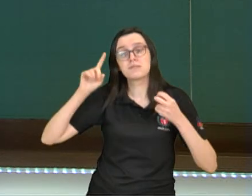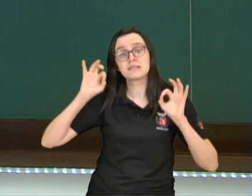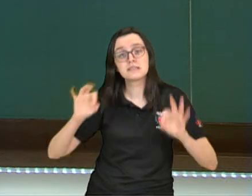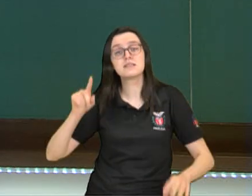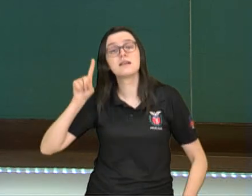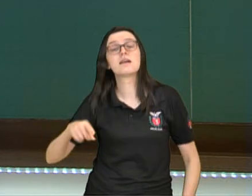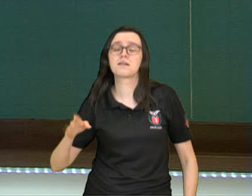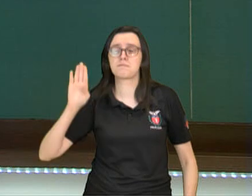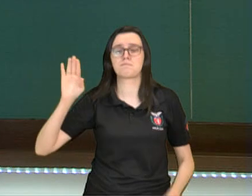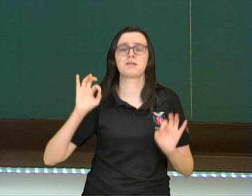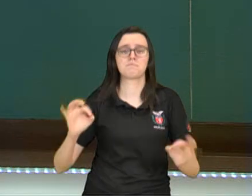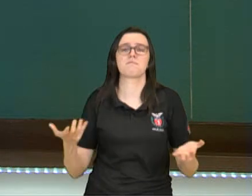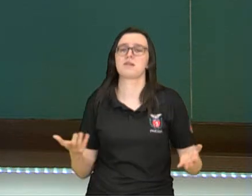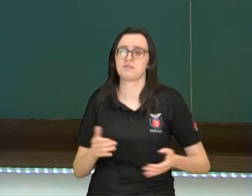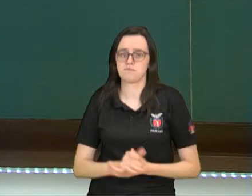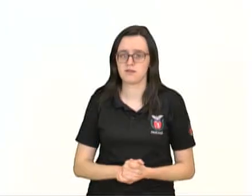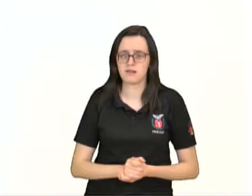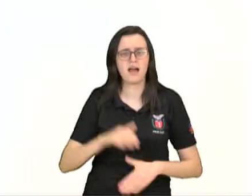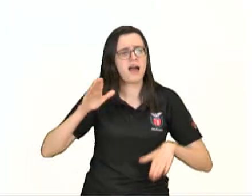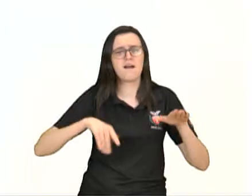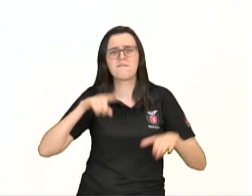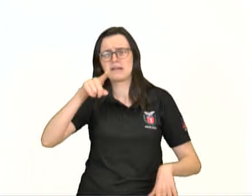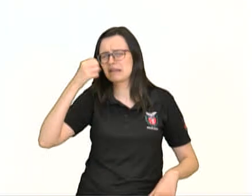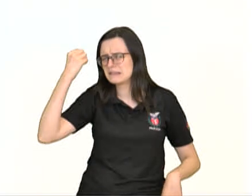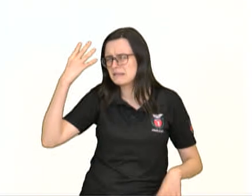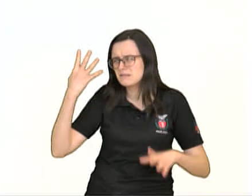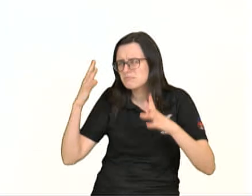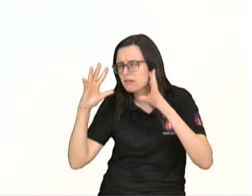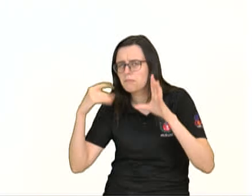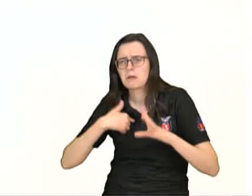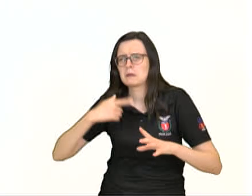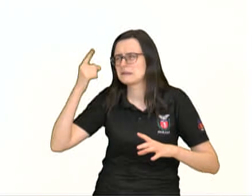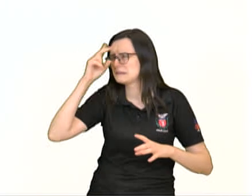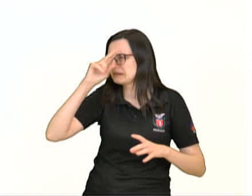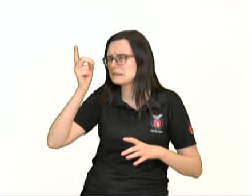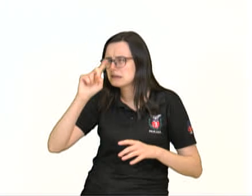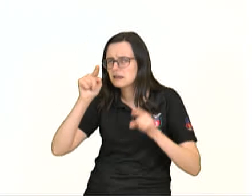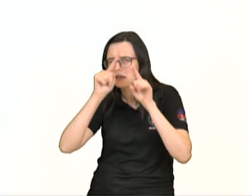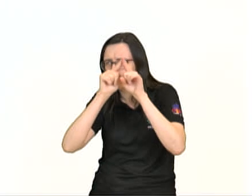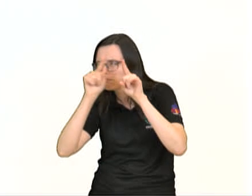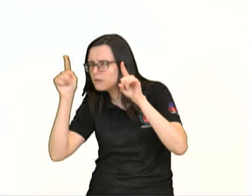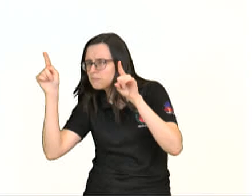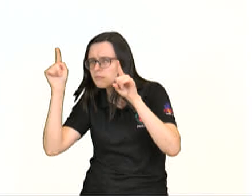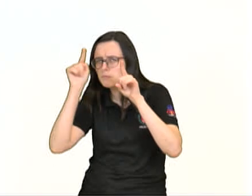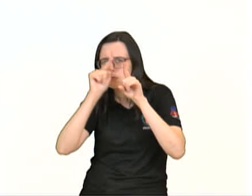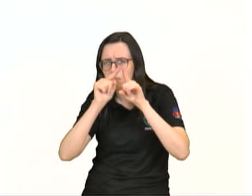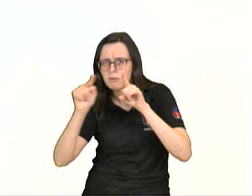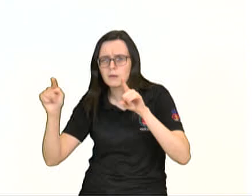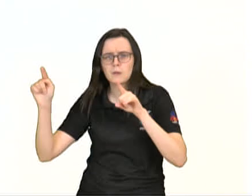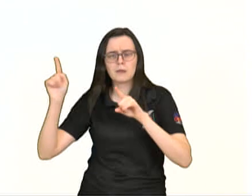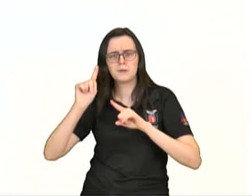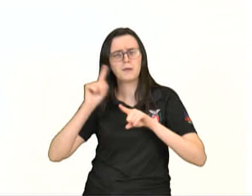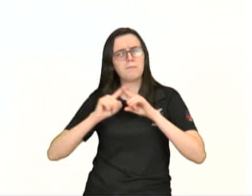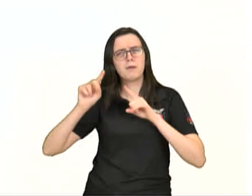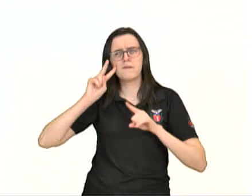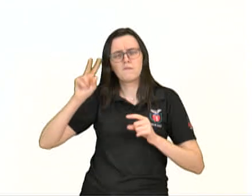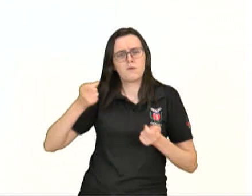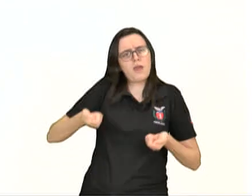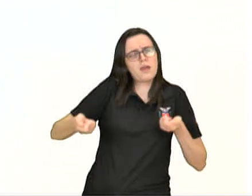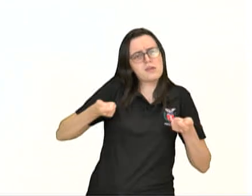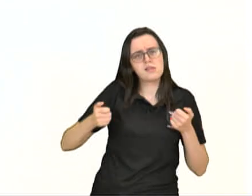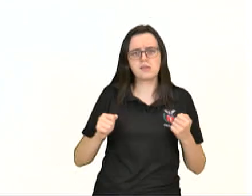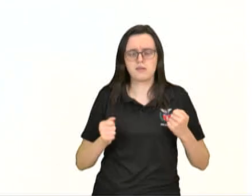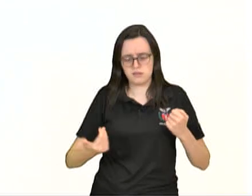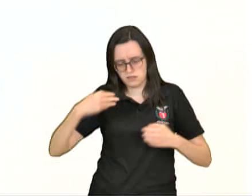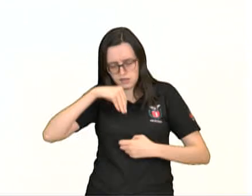letra B. Mesmo que você não lembre exatamente que ele faz essas coisas, que ele faz esse equilíbrio e regula o